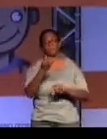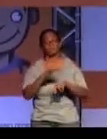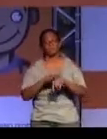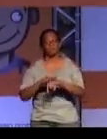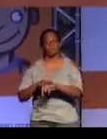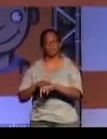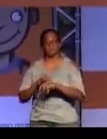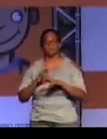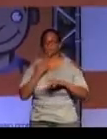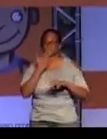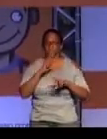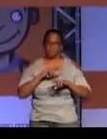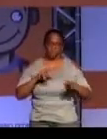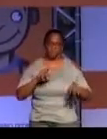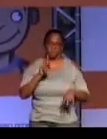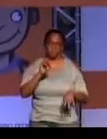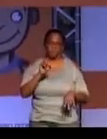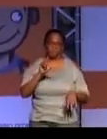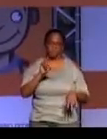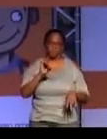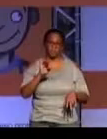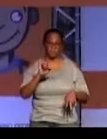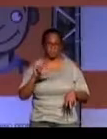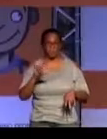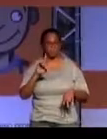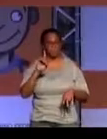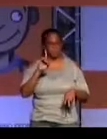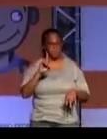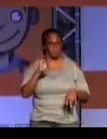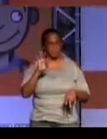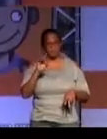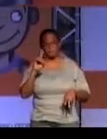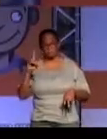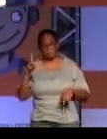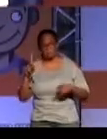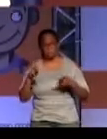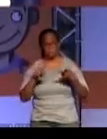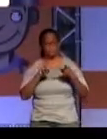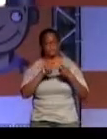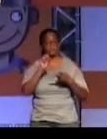polio oral, a vacina DTP, sarampo, BCG.